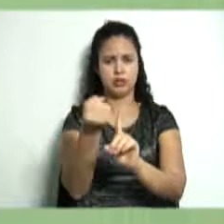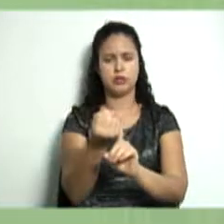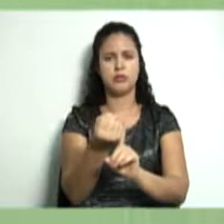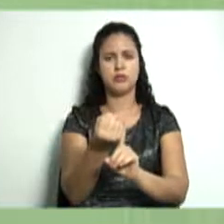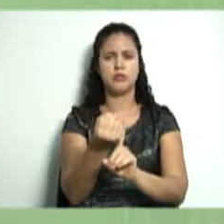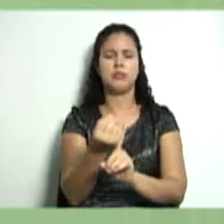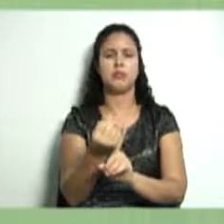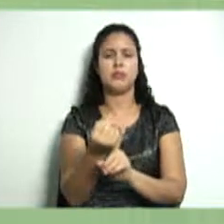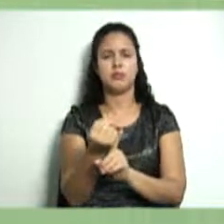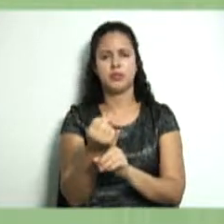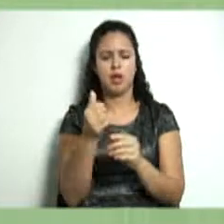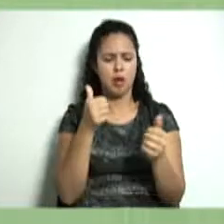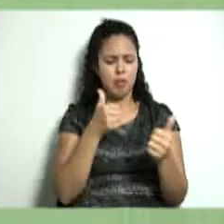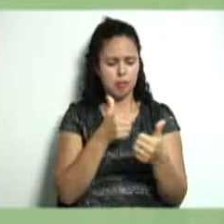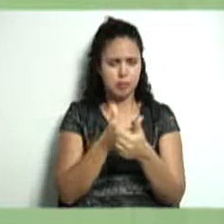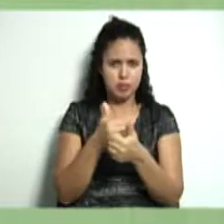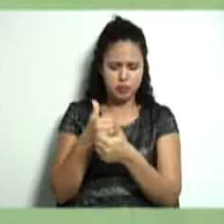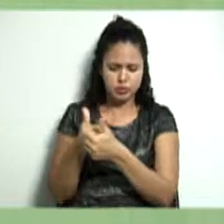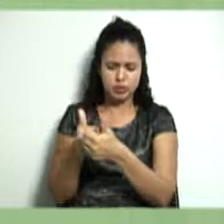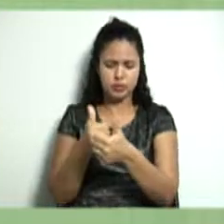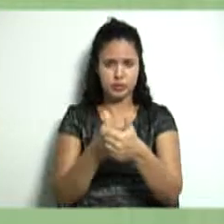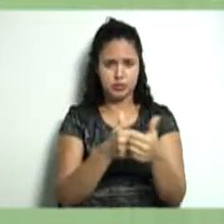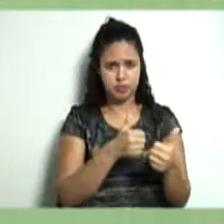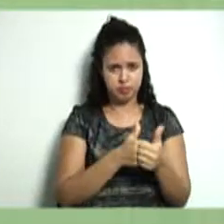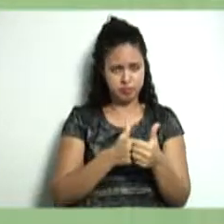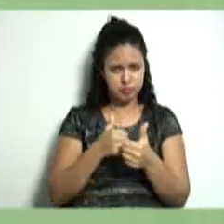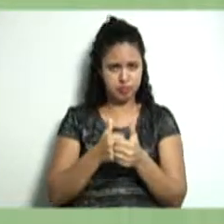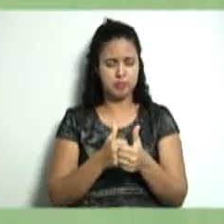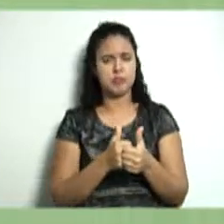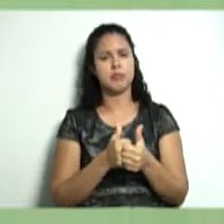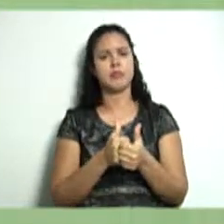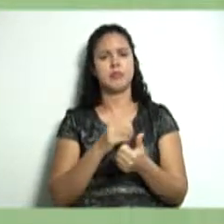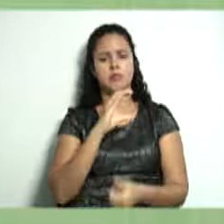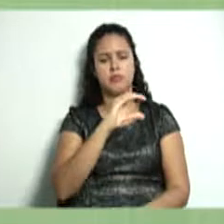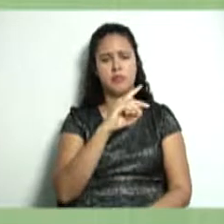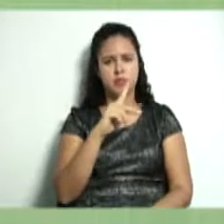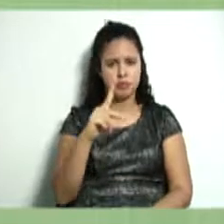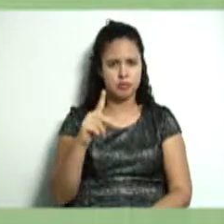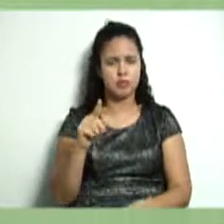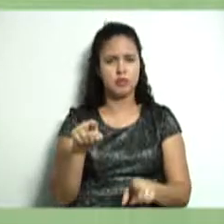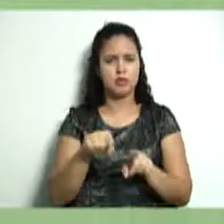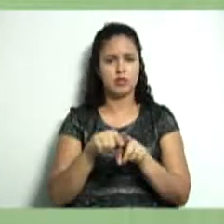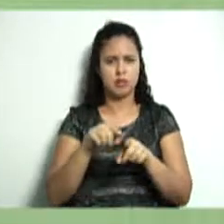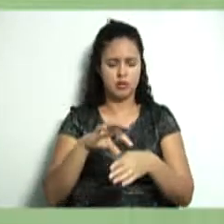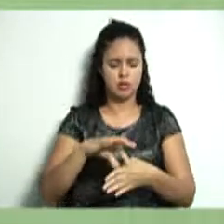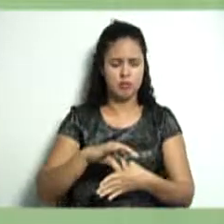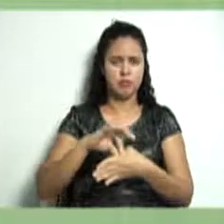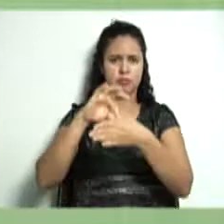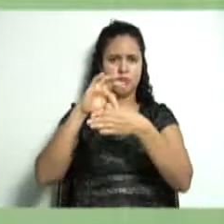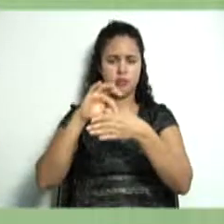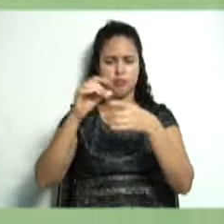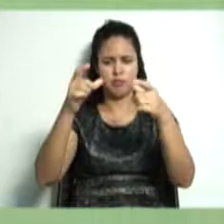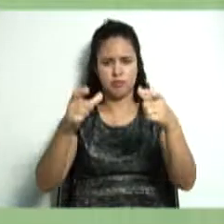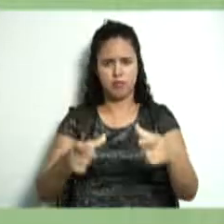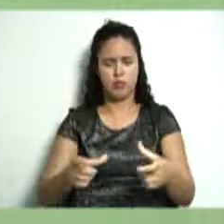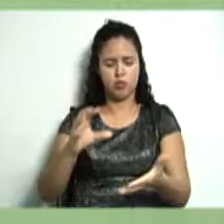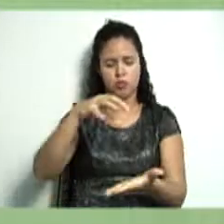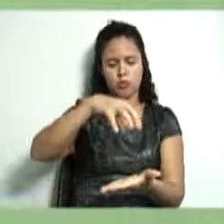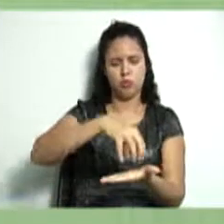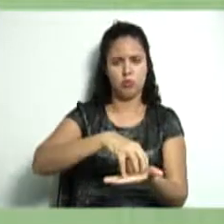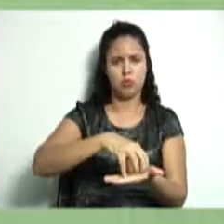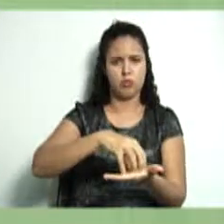a aproximação dessas instâncias de liderança local, denominadas núcleo